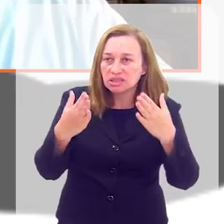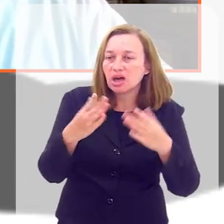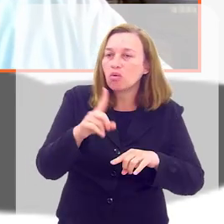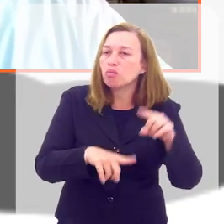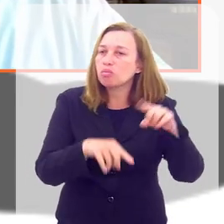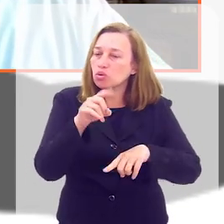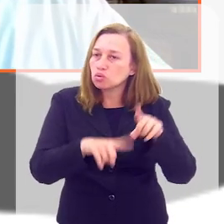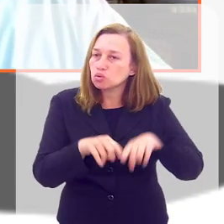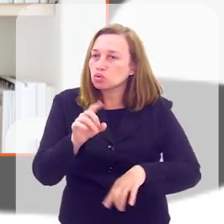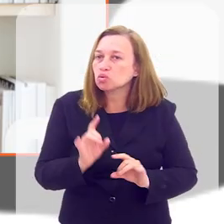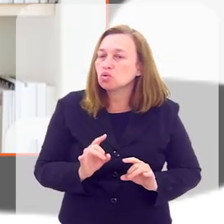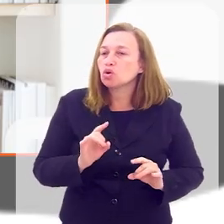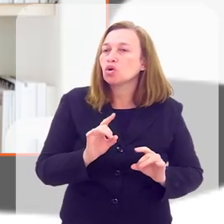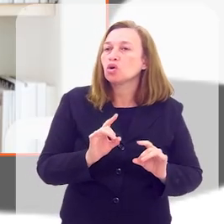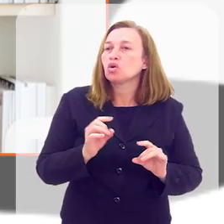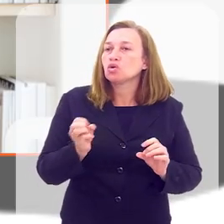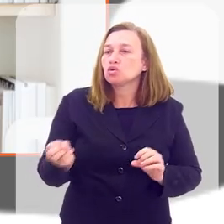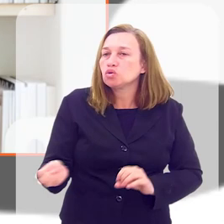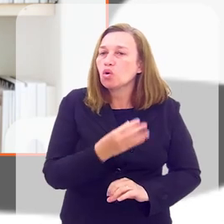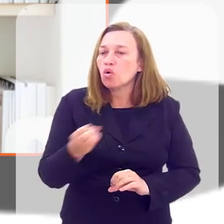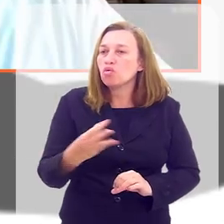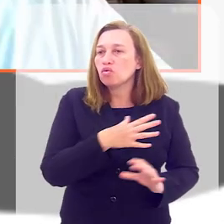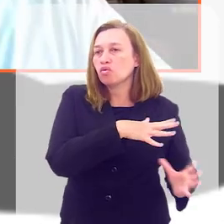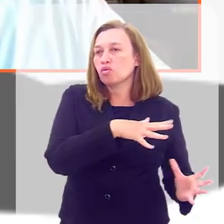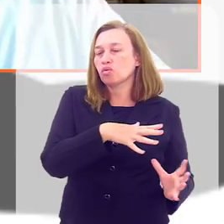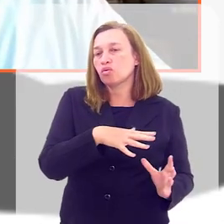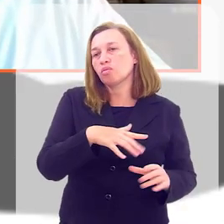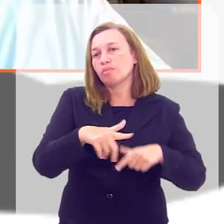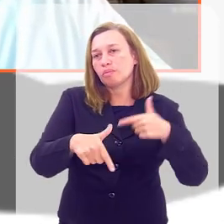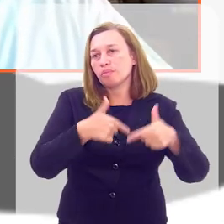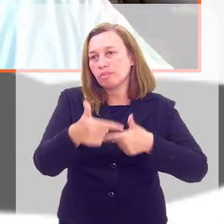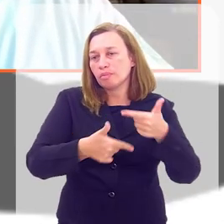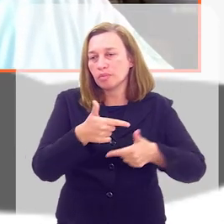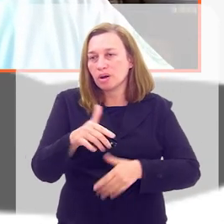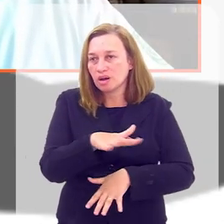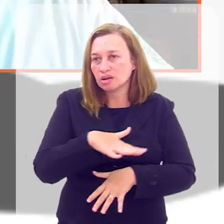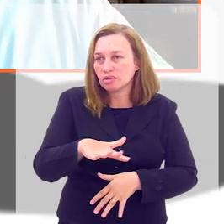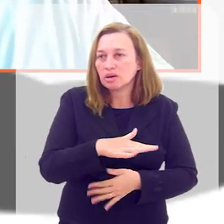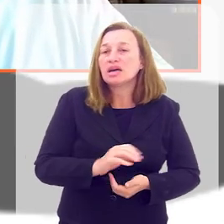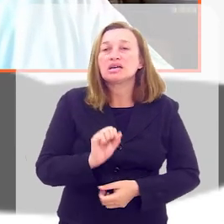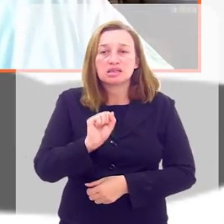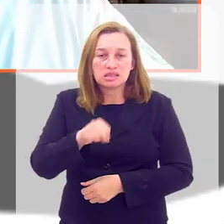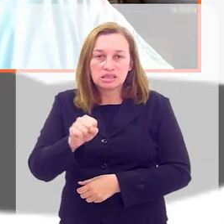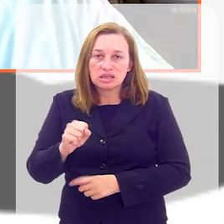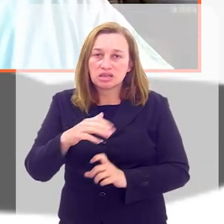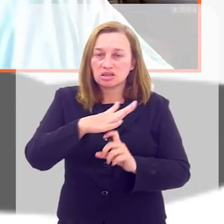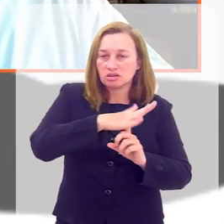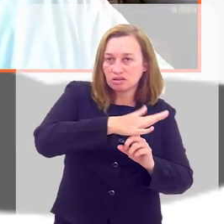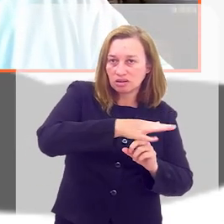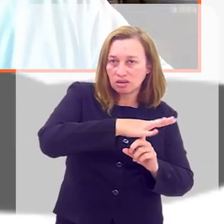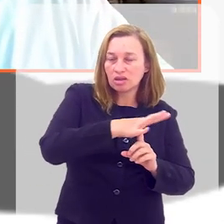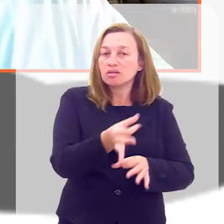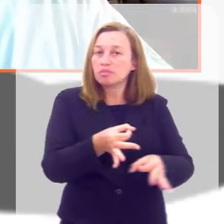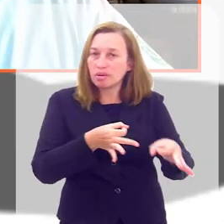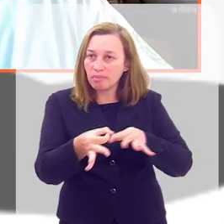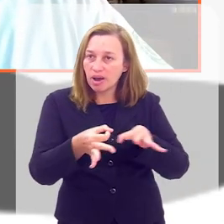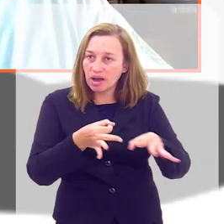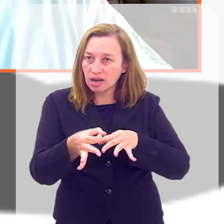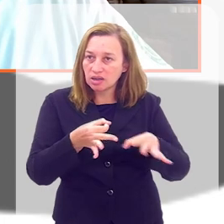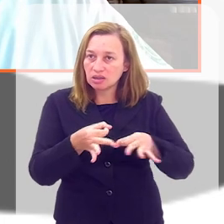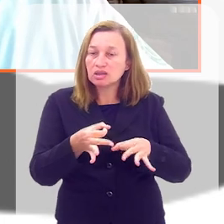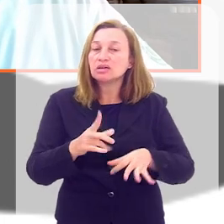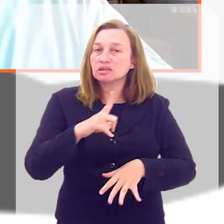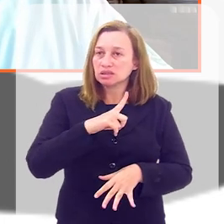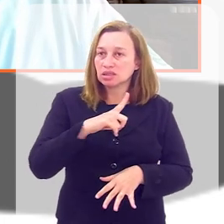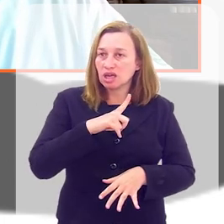esse produto inovador para o mercado Sim a gente monta um instante com partes do nosso material